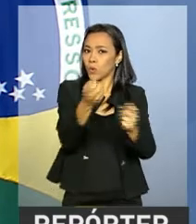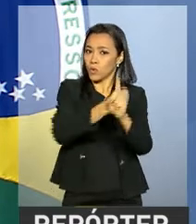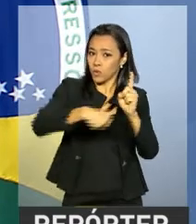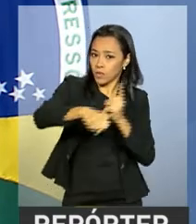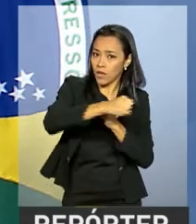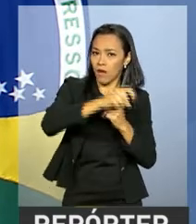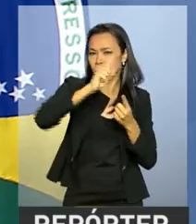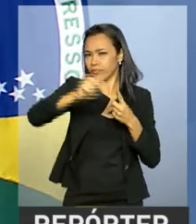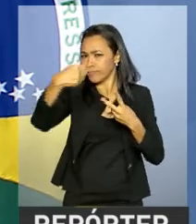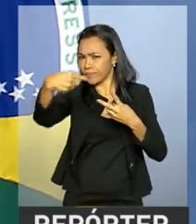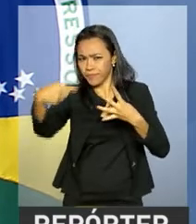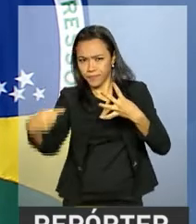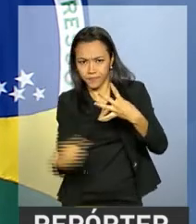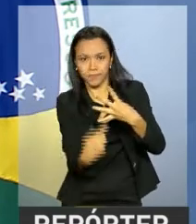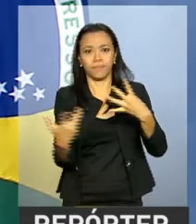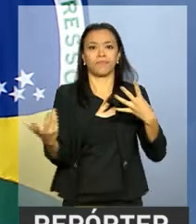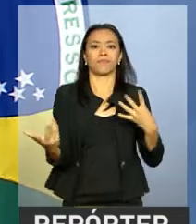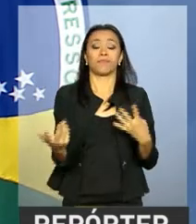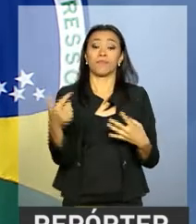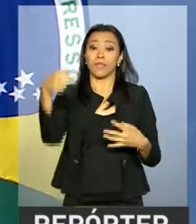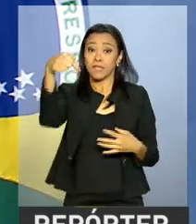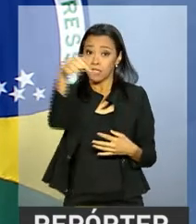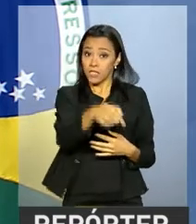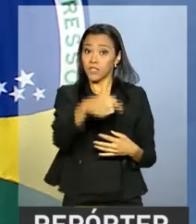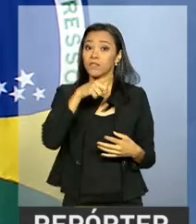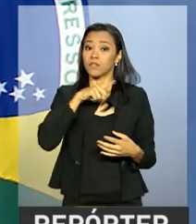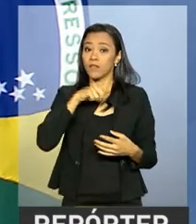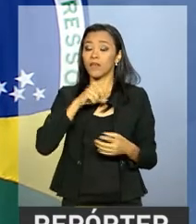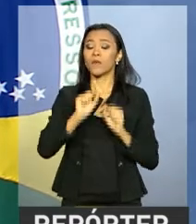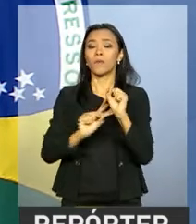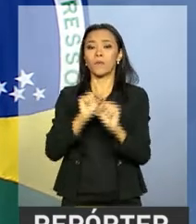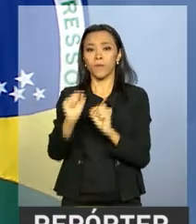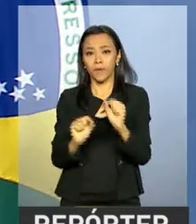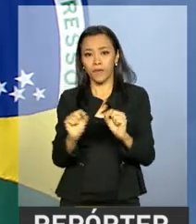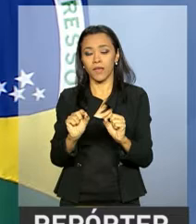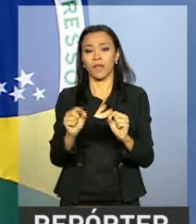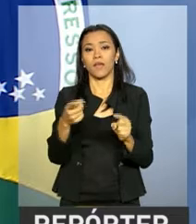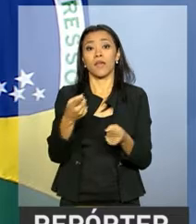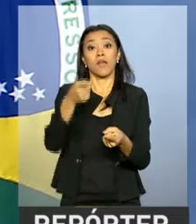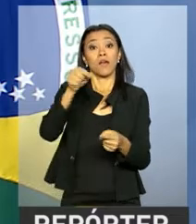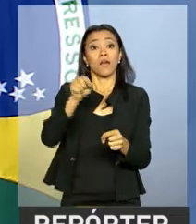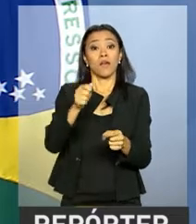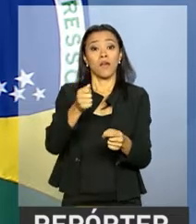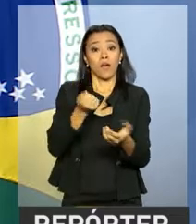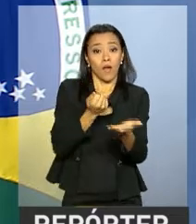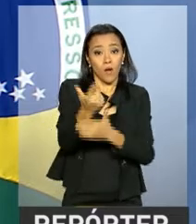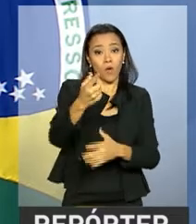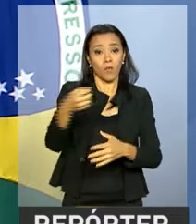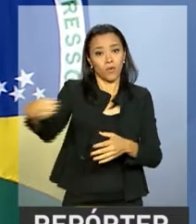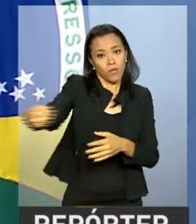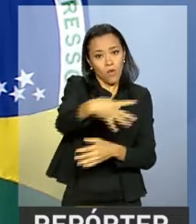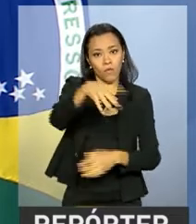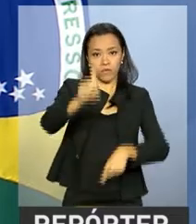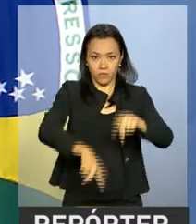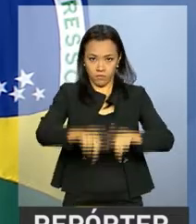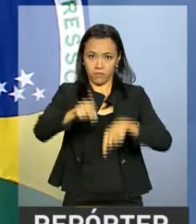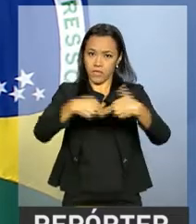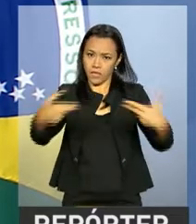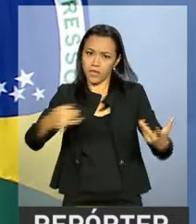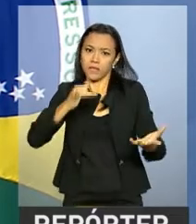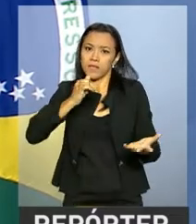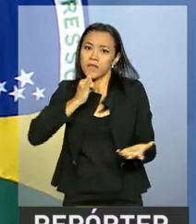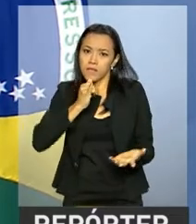penais nesta categoria contempla se ainda a aquisição de novos equipamentos como por